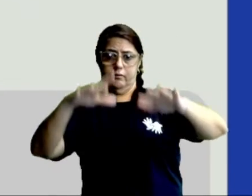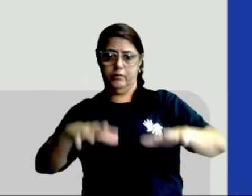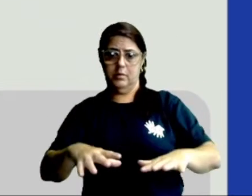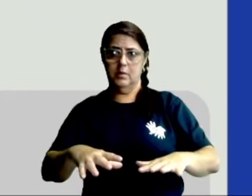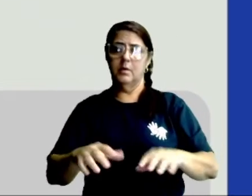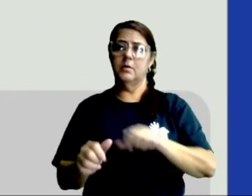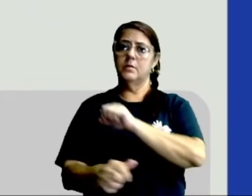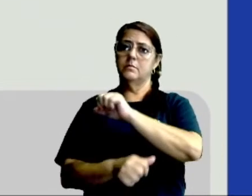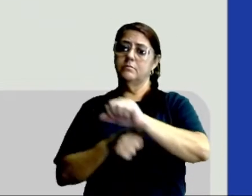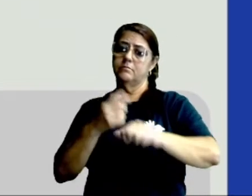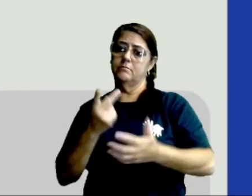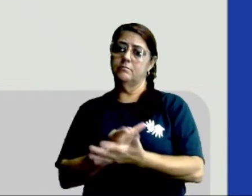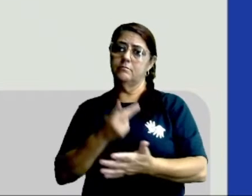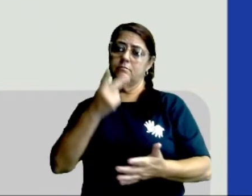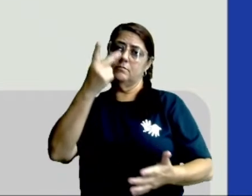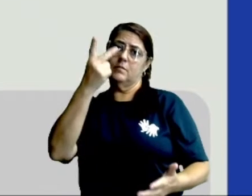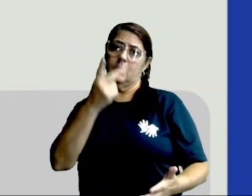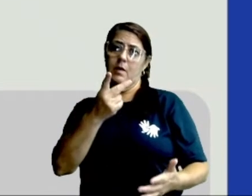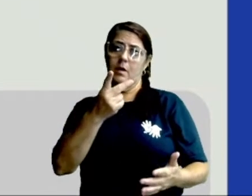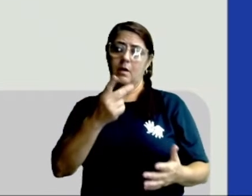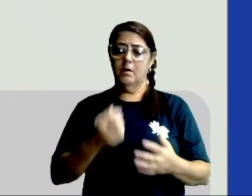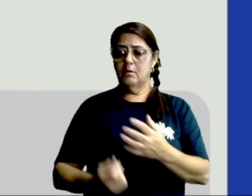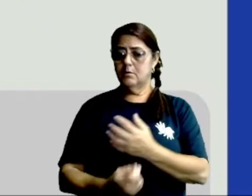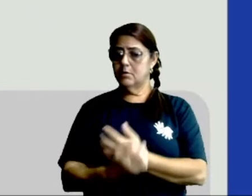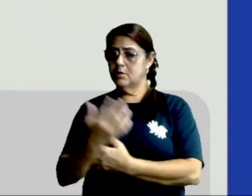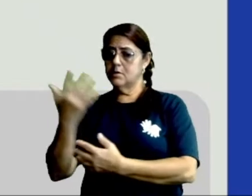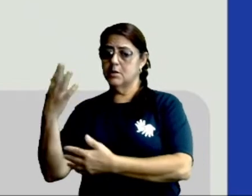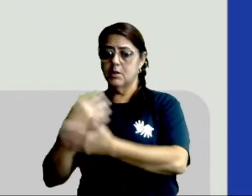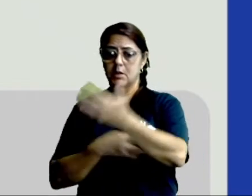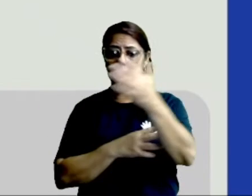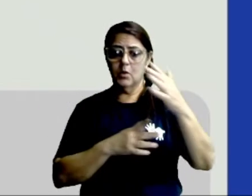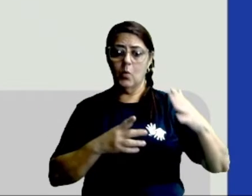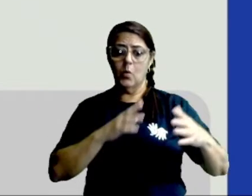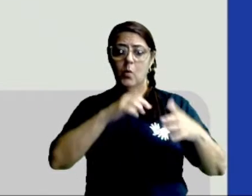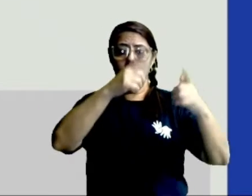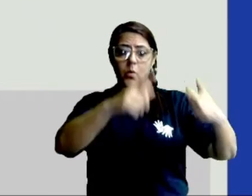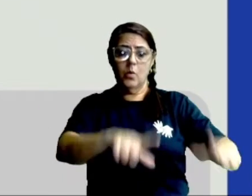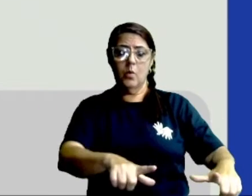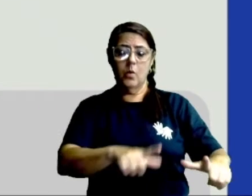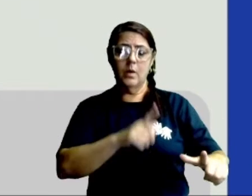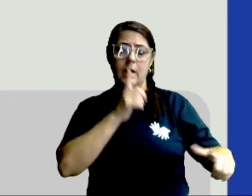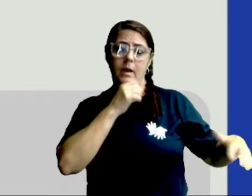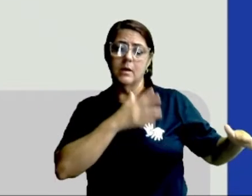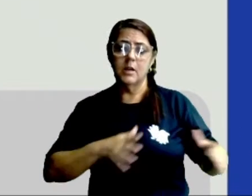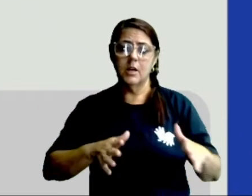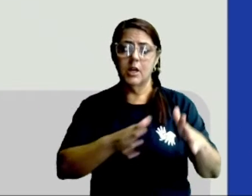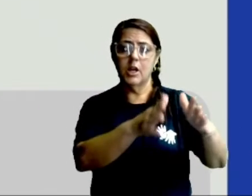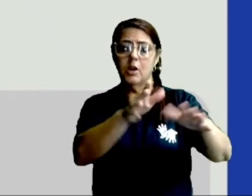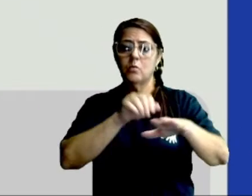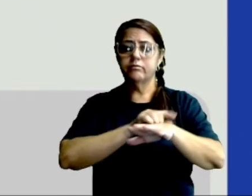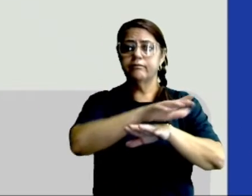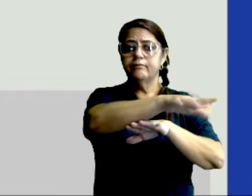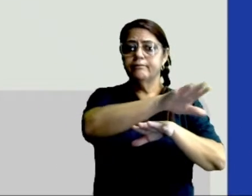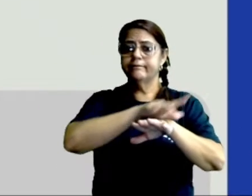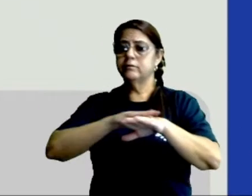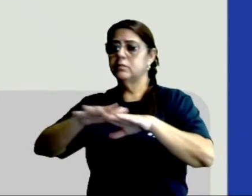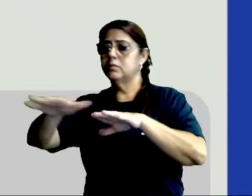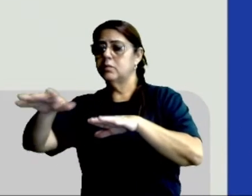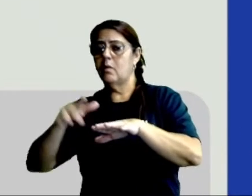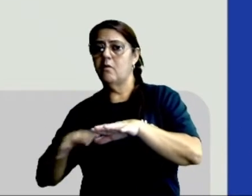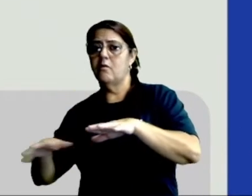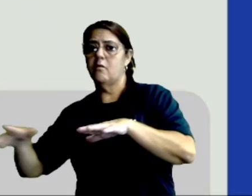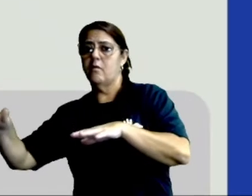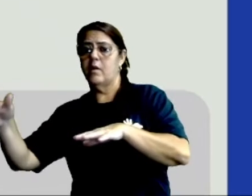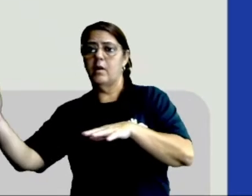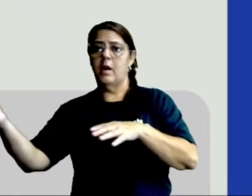causam chuvas, que por sua vez alimentam as nascentes ou cabeceiras de vários rios da bacia amazônica. Ou seja,